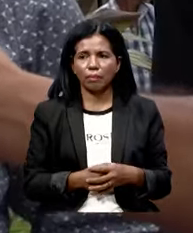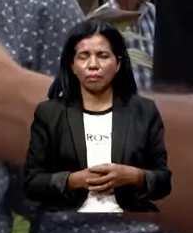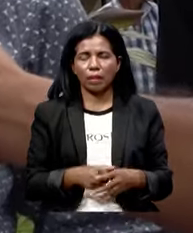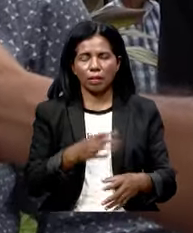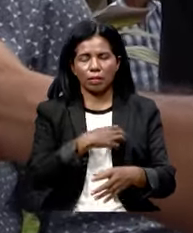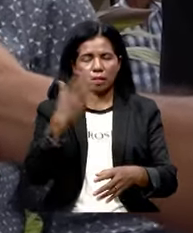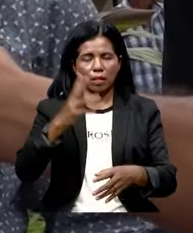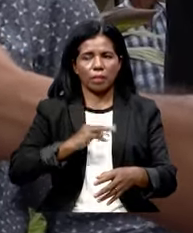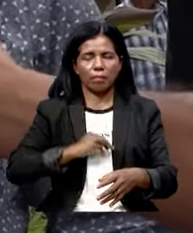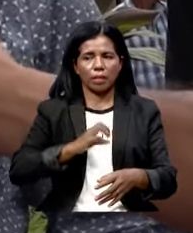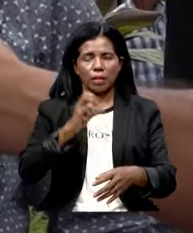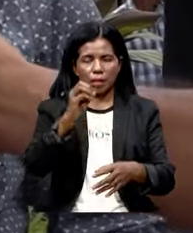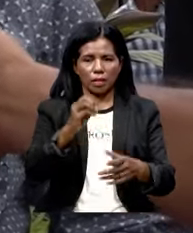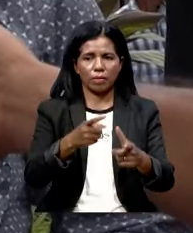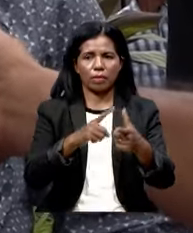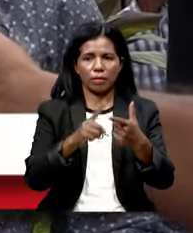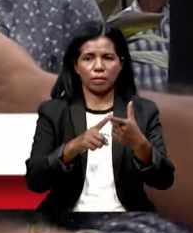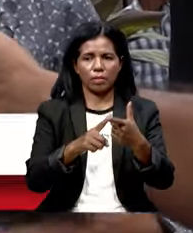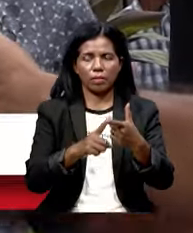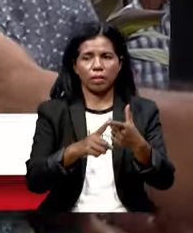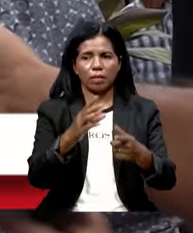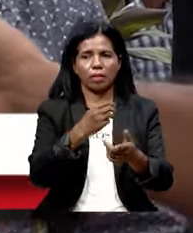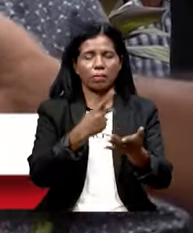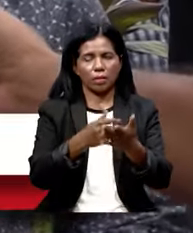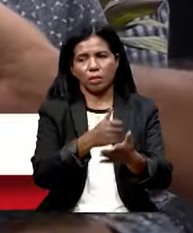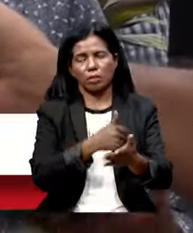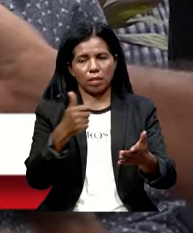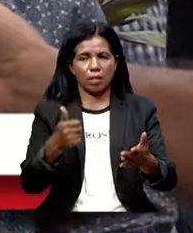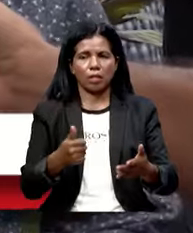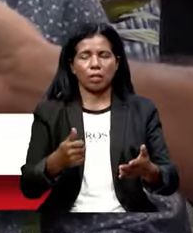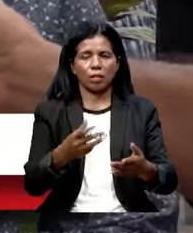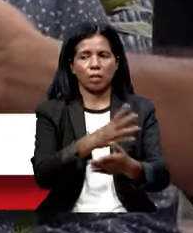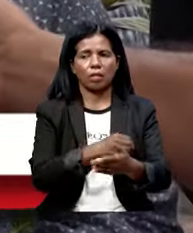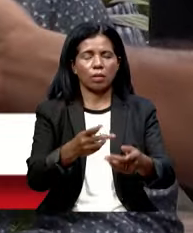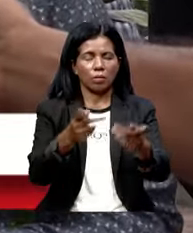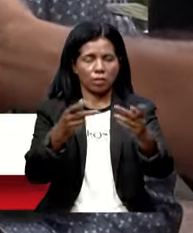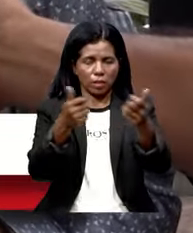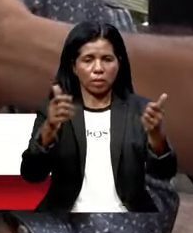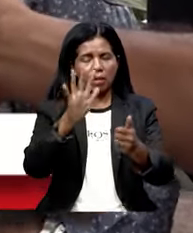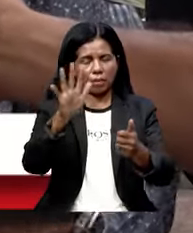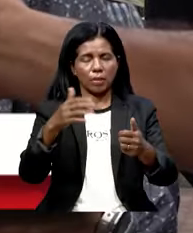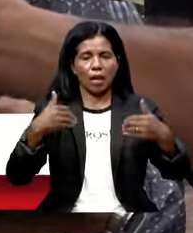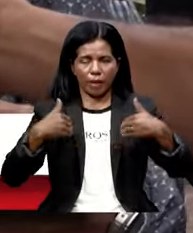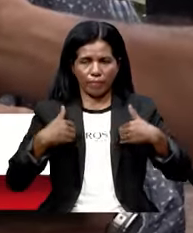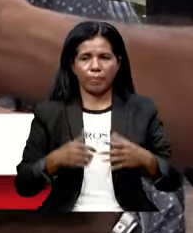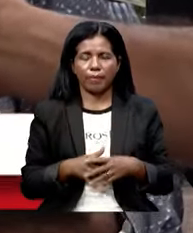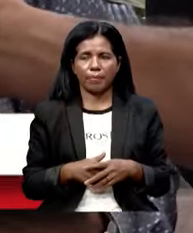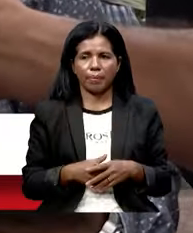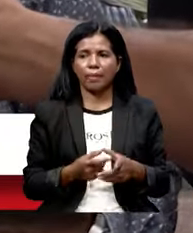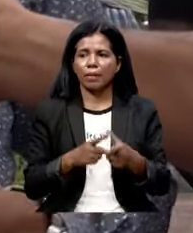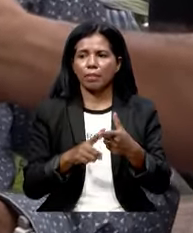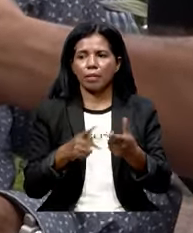metinaru e nomos o projeto selu nebe ma ki posto liman iha hoto ala e depois